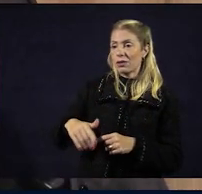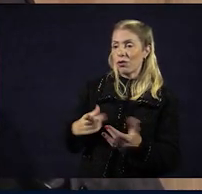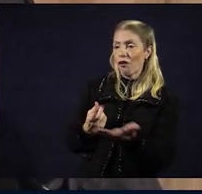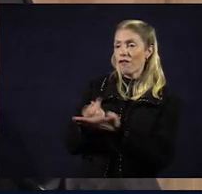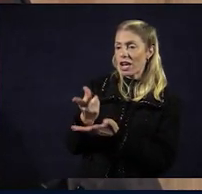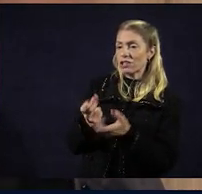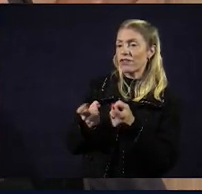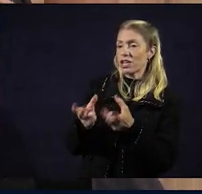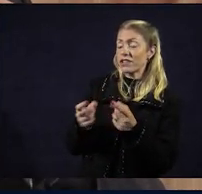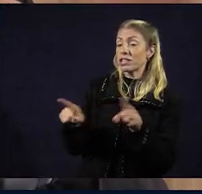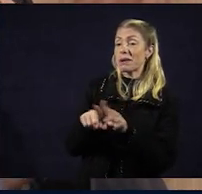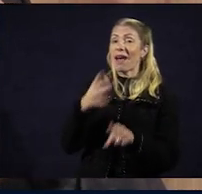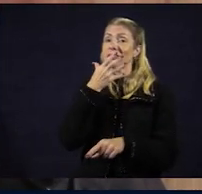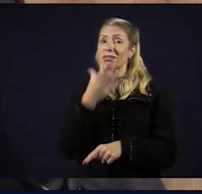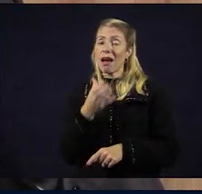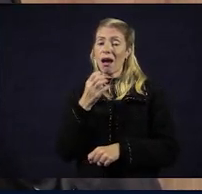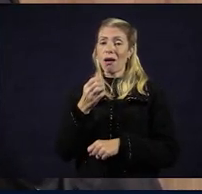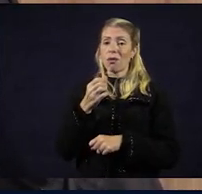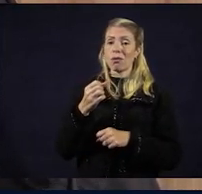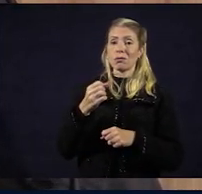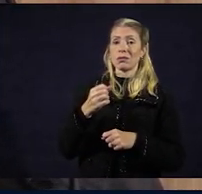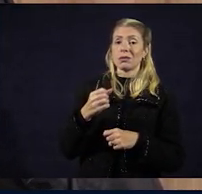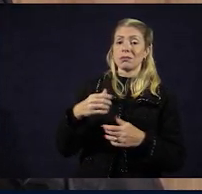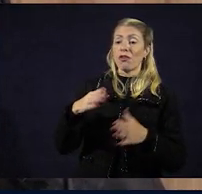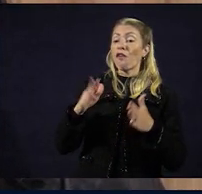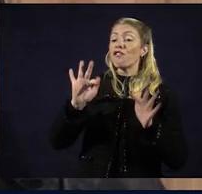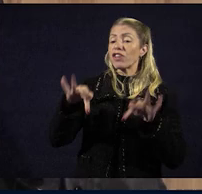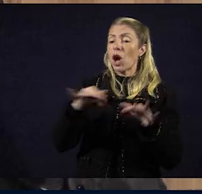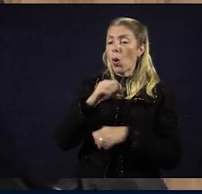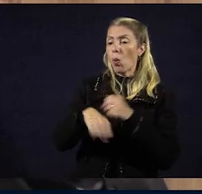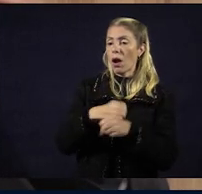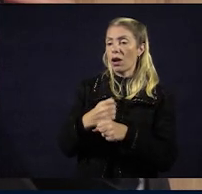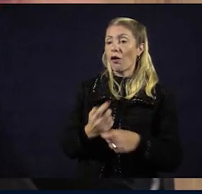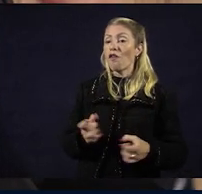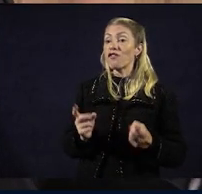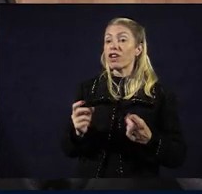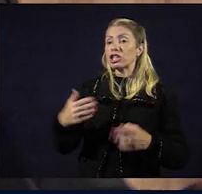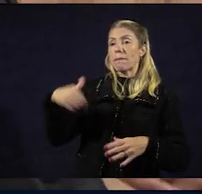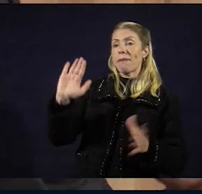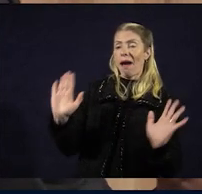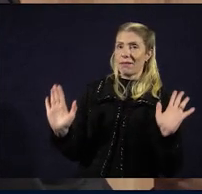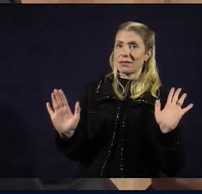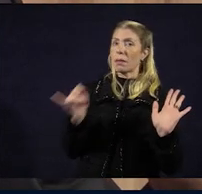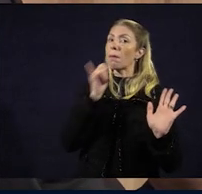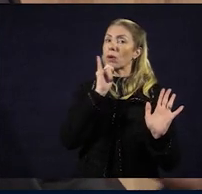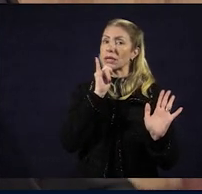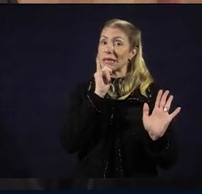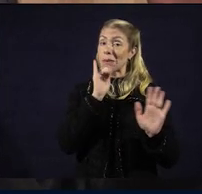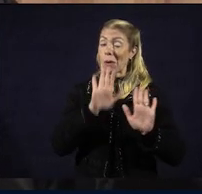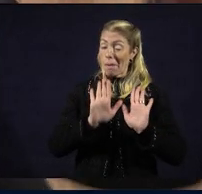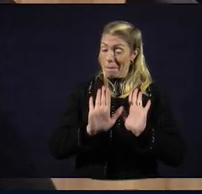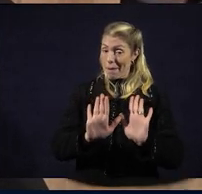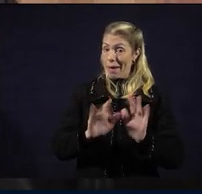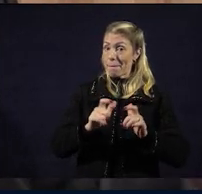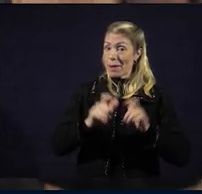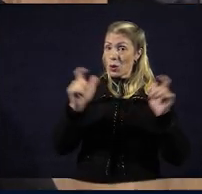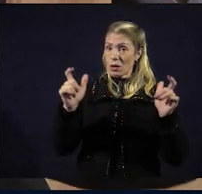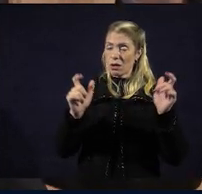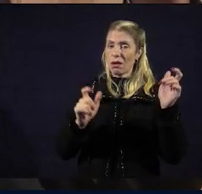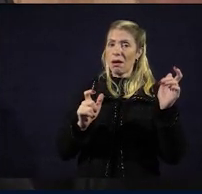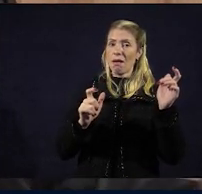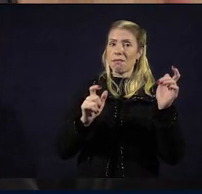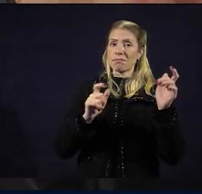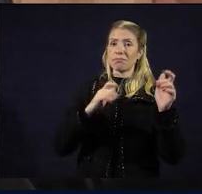fora isso ela tem um ciclo de faturar todo mês e a maioria das empresas do água não tem